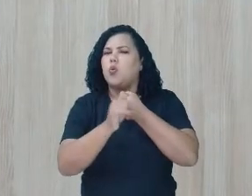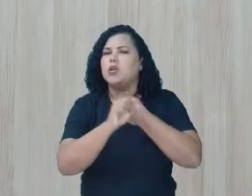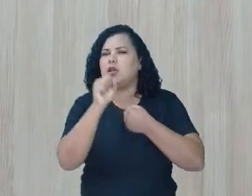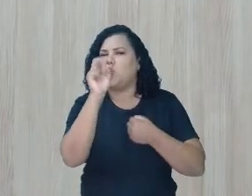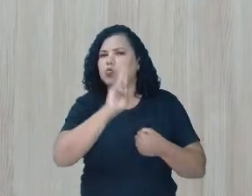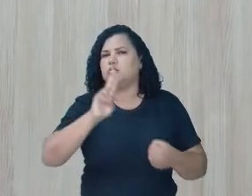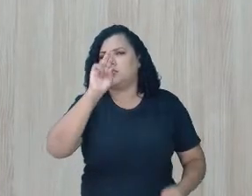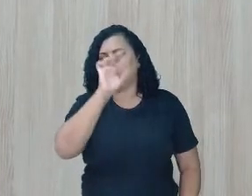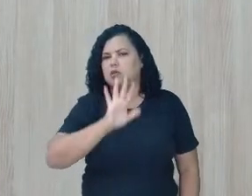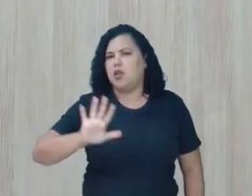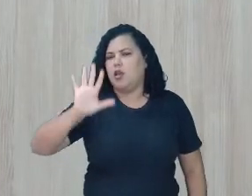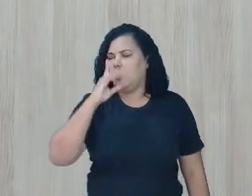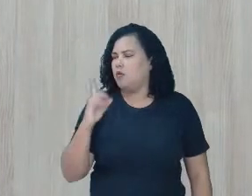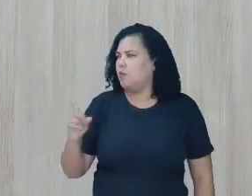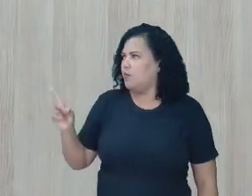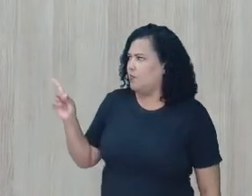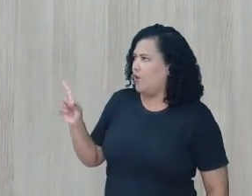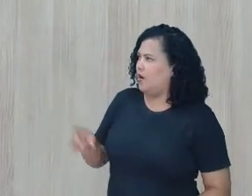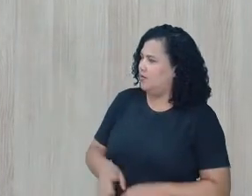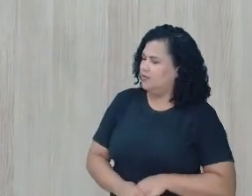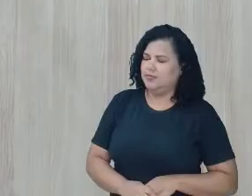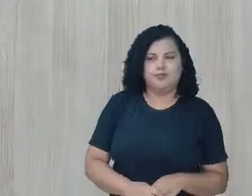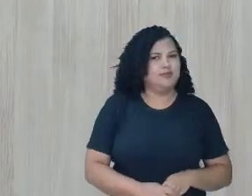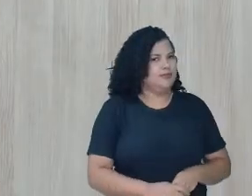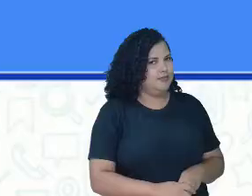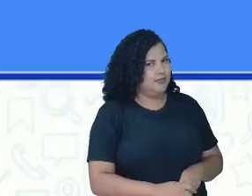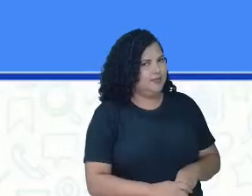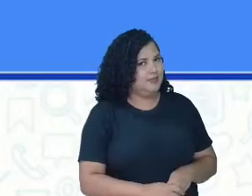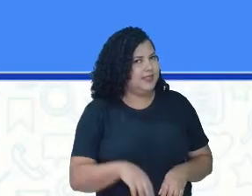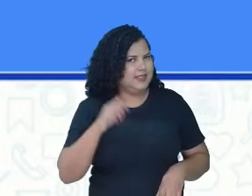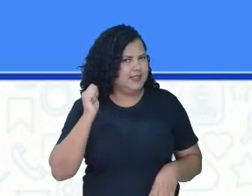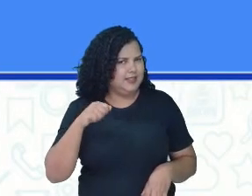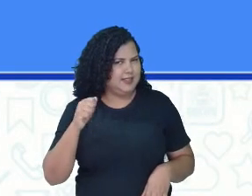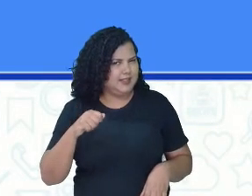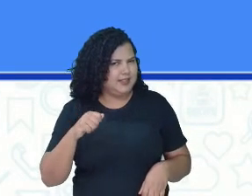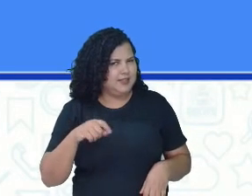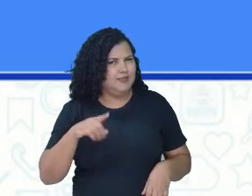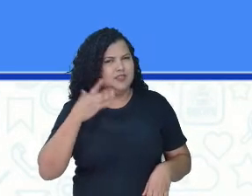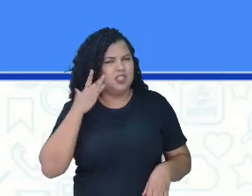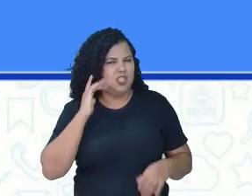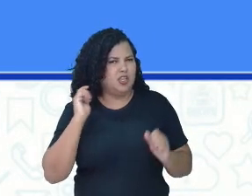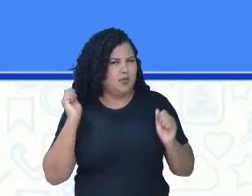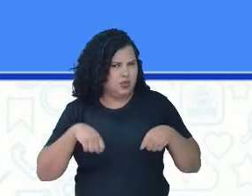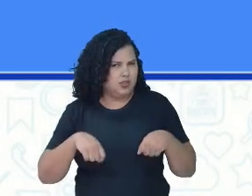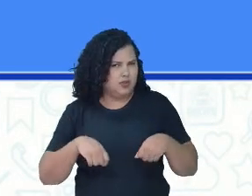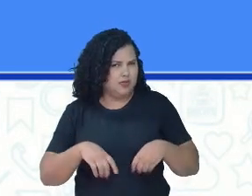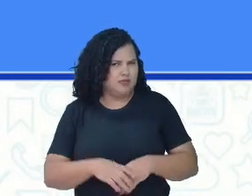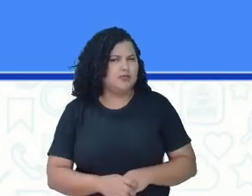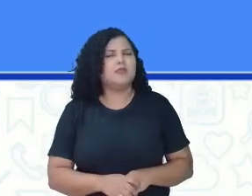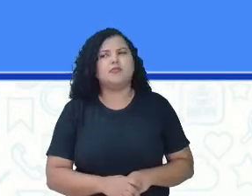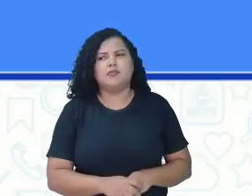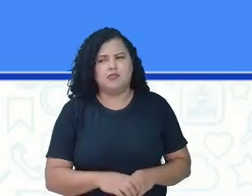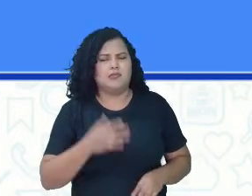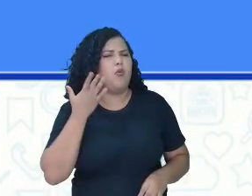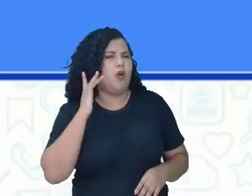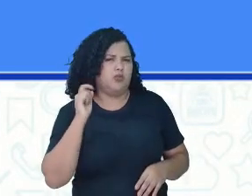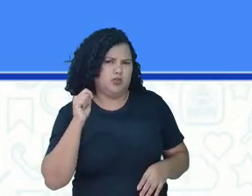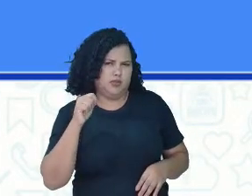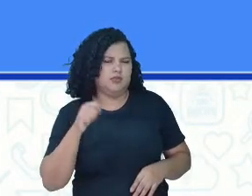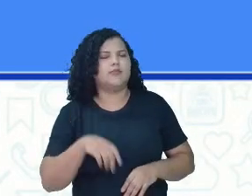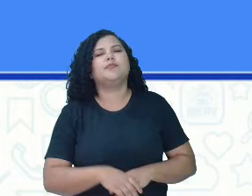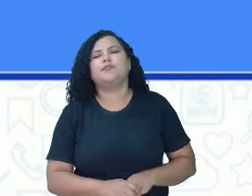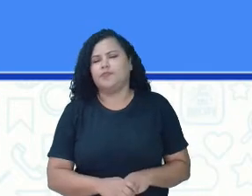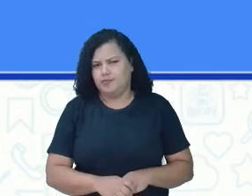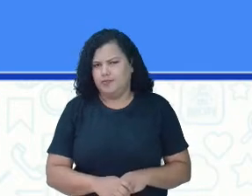imagem especificamente, sobre deixar o celular cair dentro da água? Vocês acham que é possível? Eu acho que dá, viu? Dá